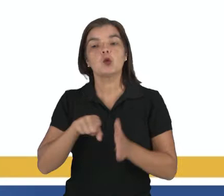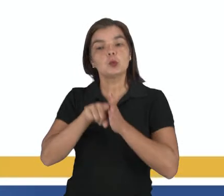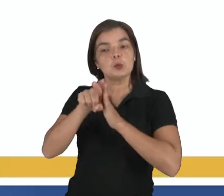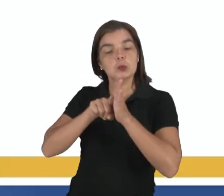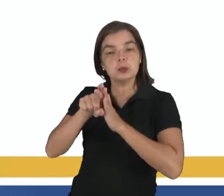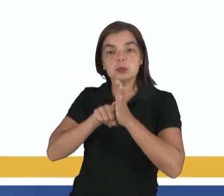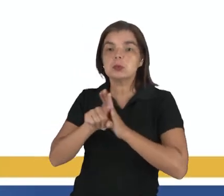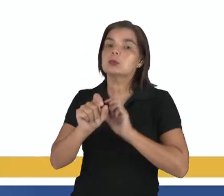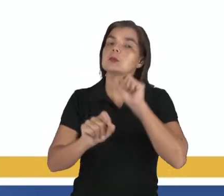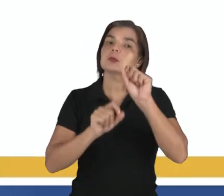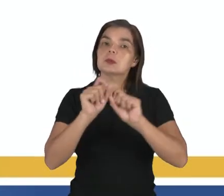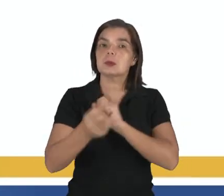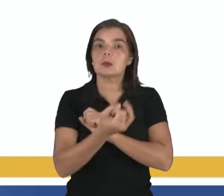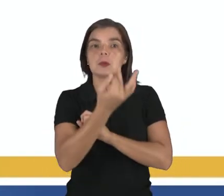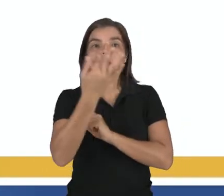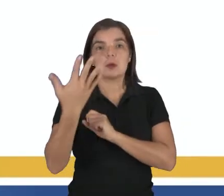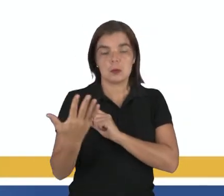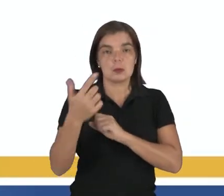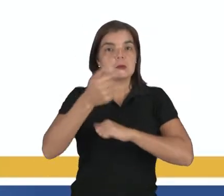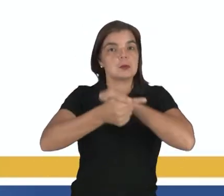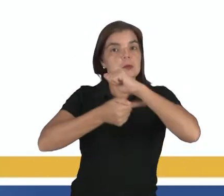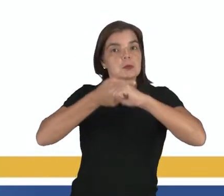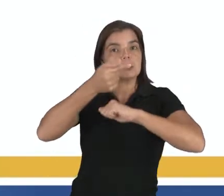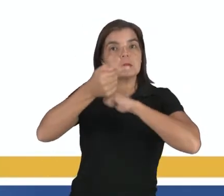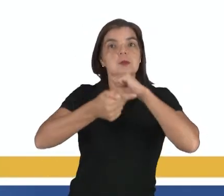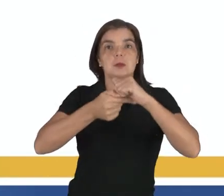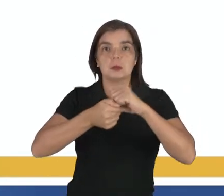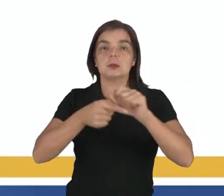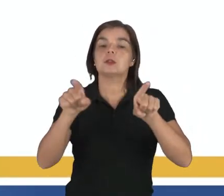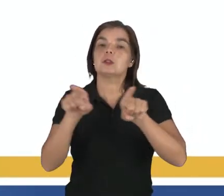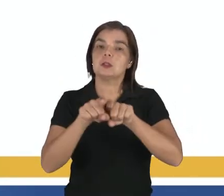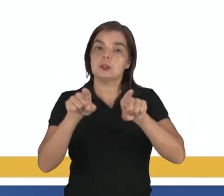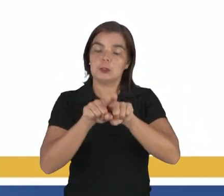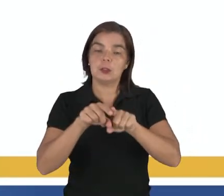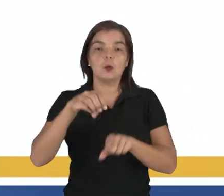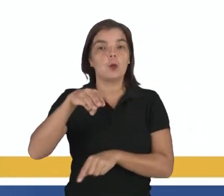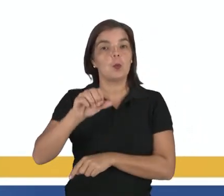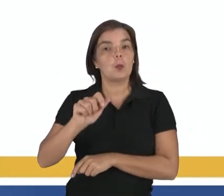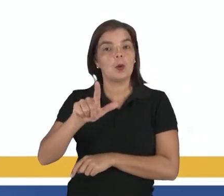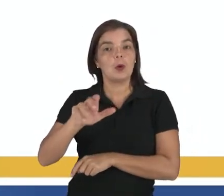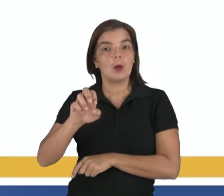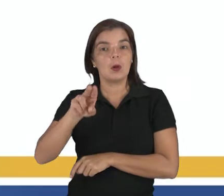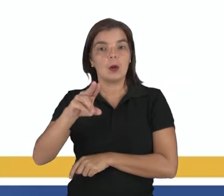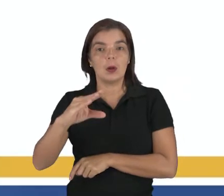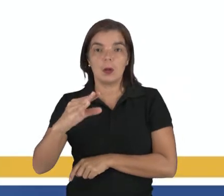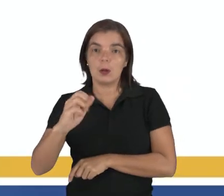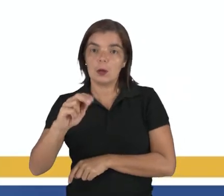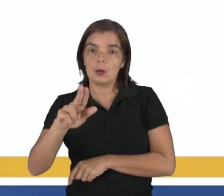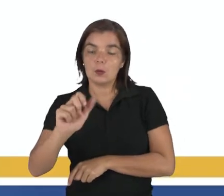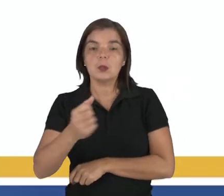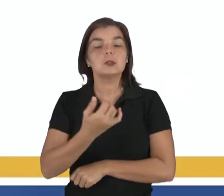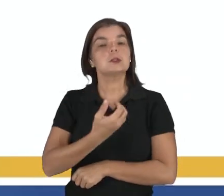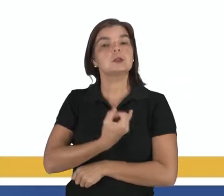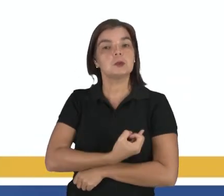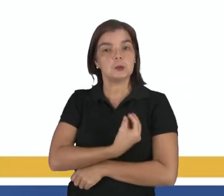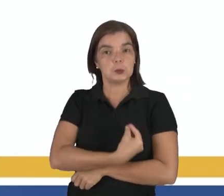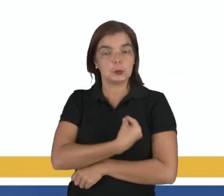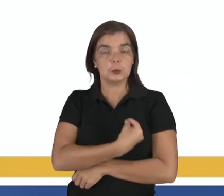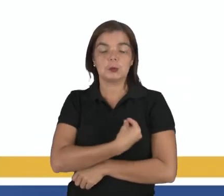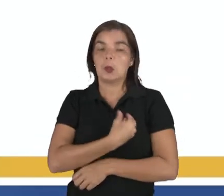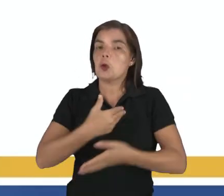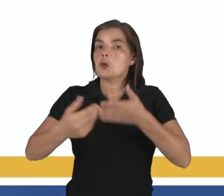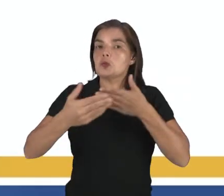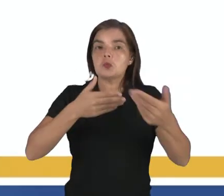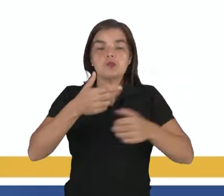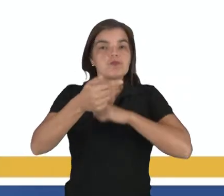que determinou a quantidade de átomos, moléculas e íons presente em 1 mol de qualquer substância.